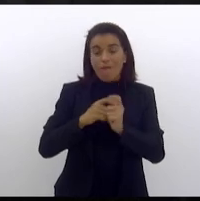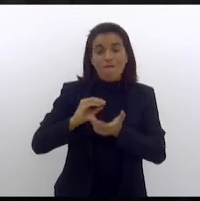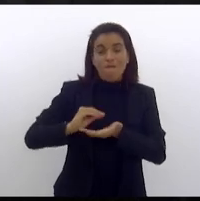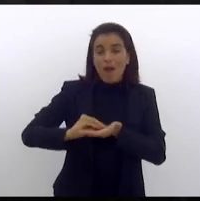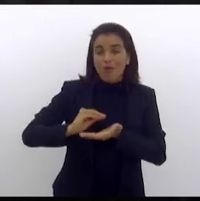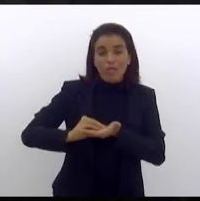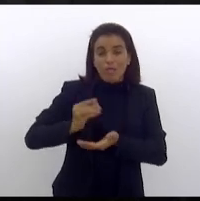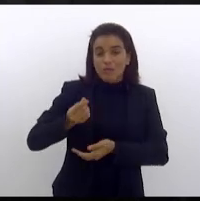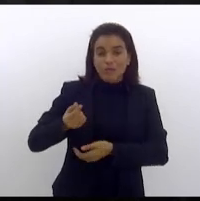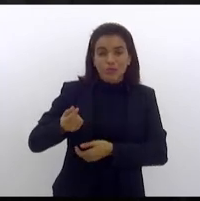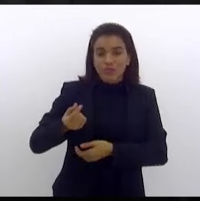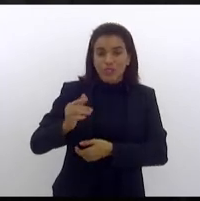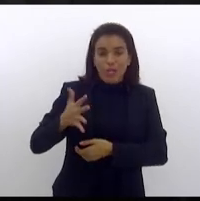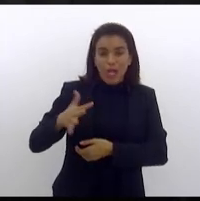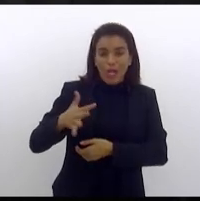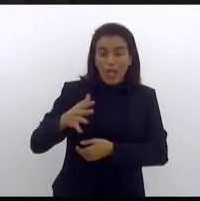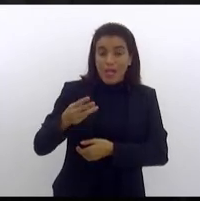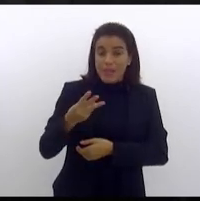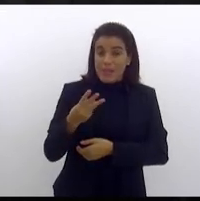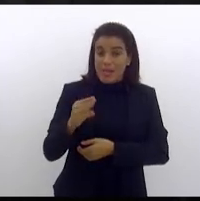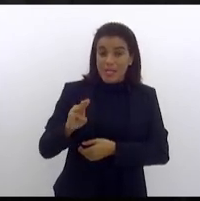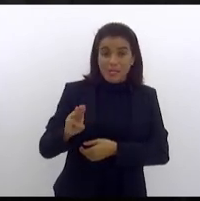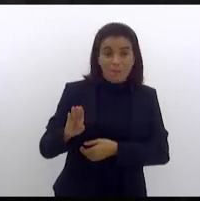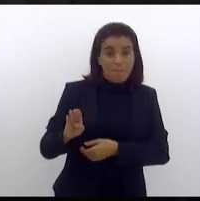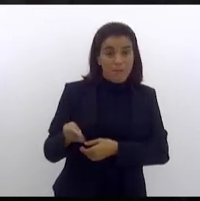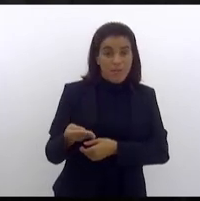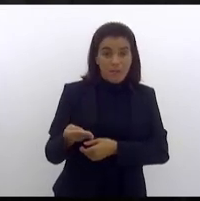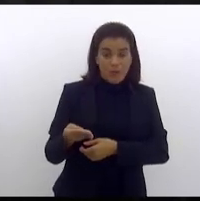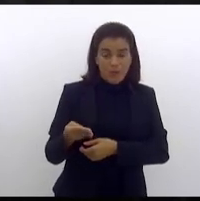de na ordem de R bilhões